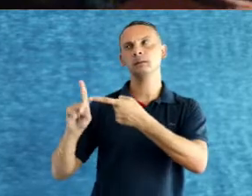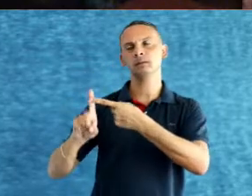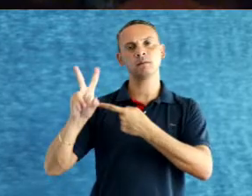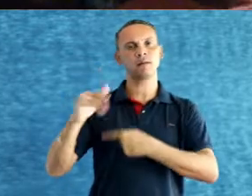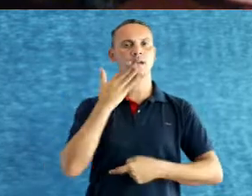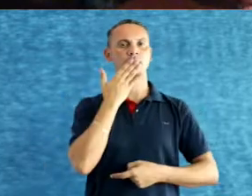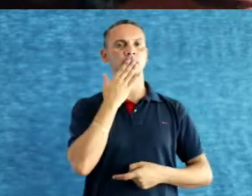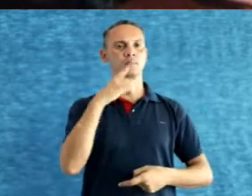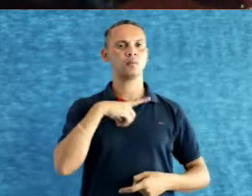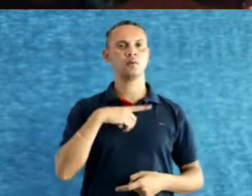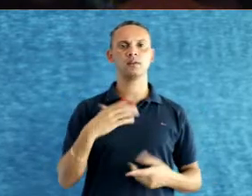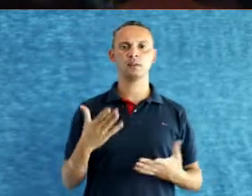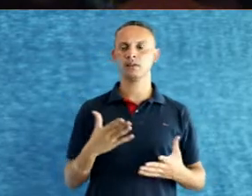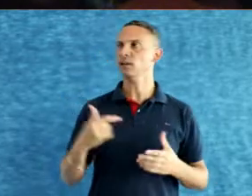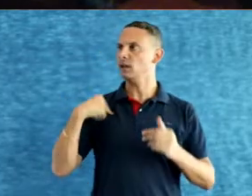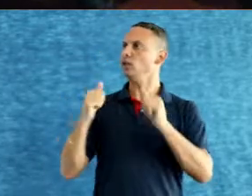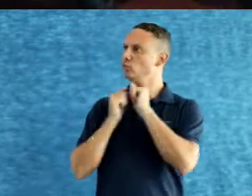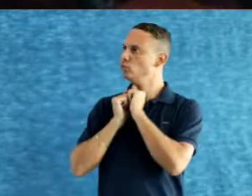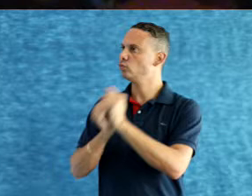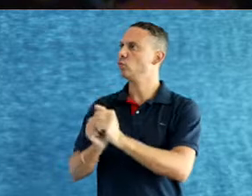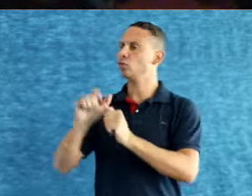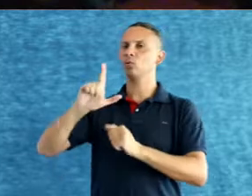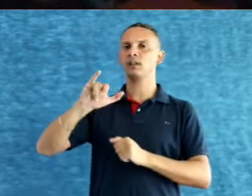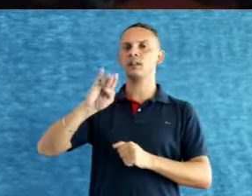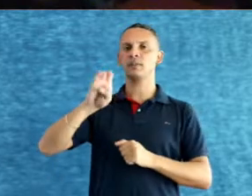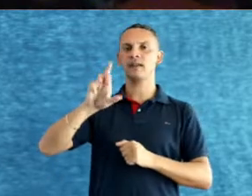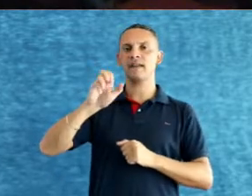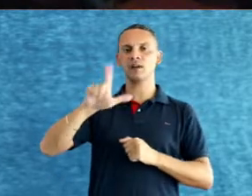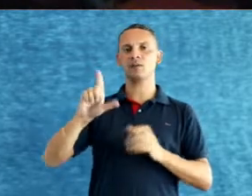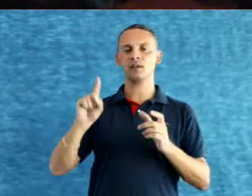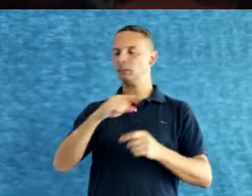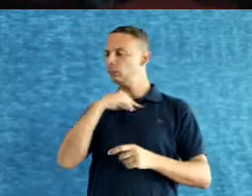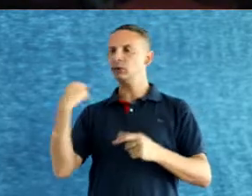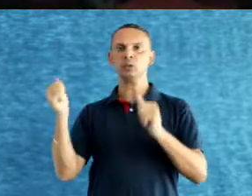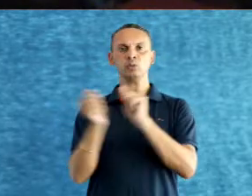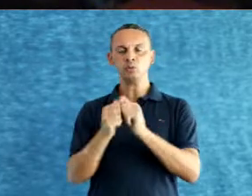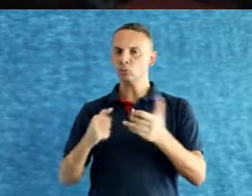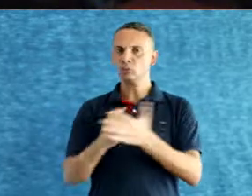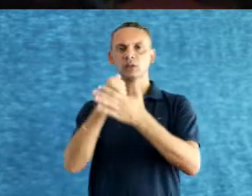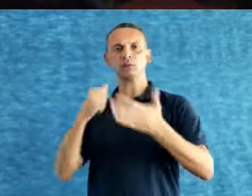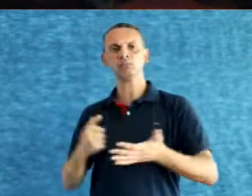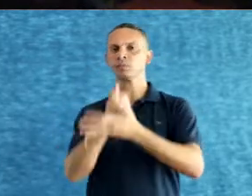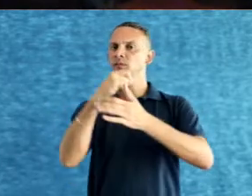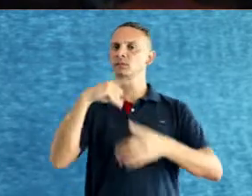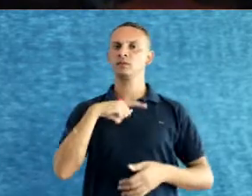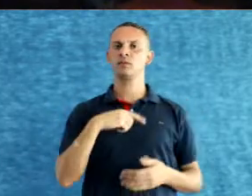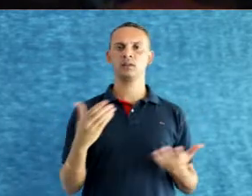é outra luta. Eles querem república. Você tem que sobreviver e sobreviver à sua cultura, buscar a sua cultura. Foge para o